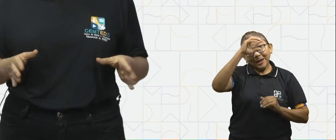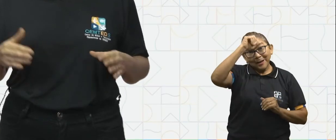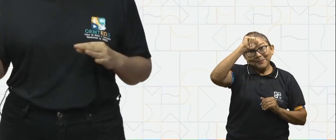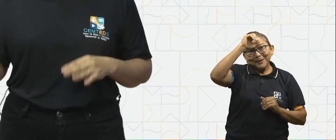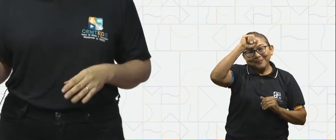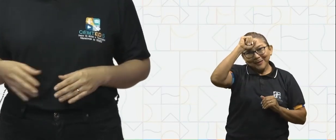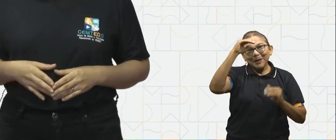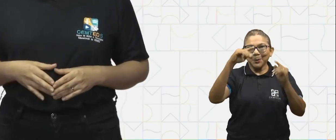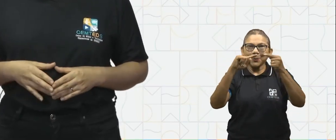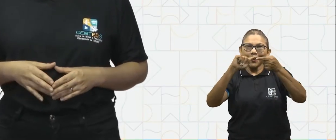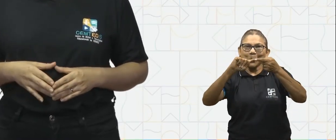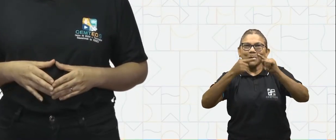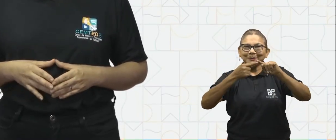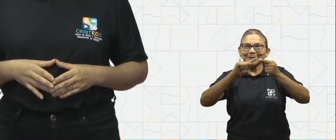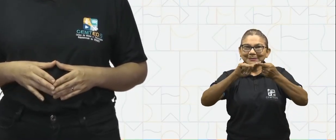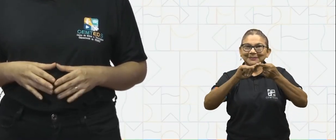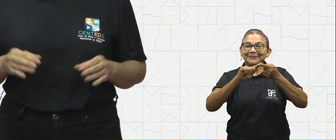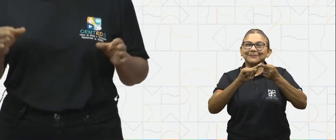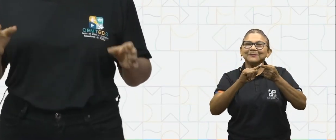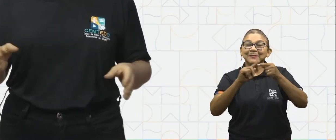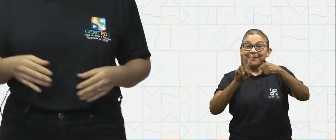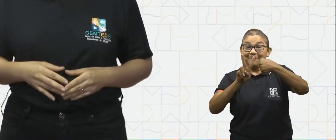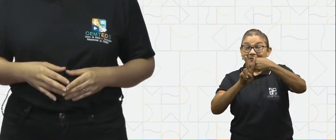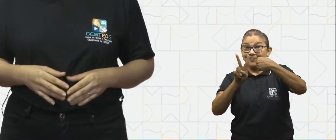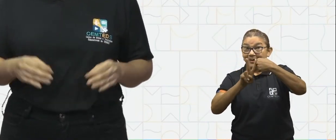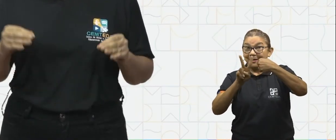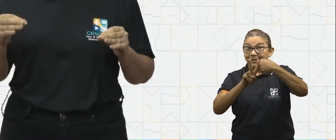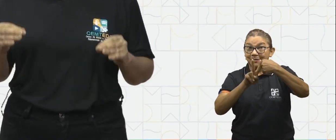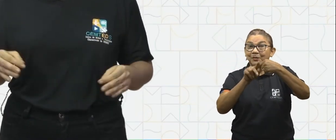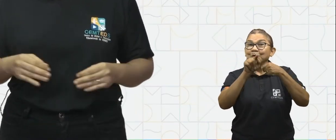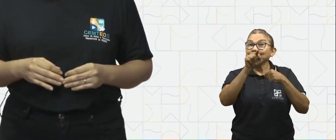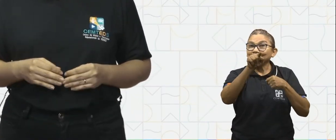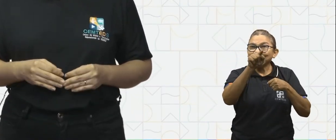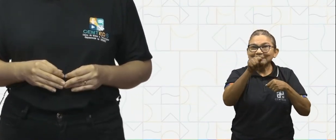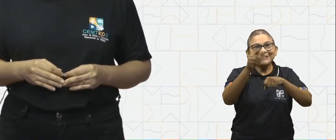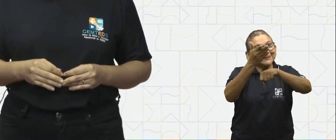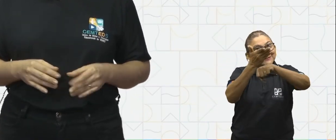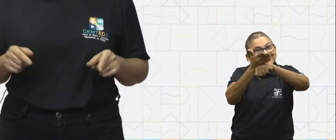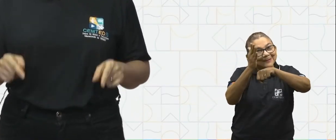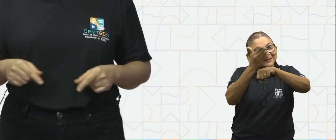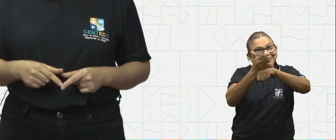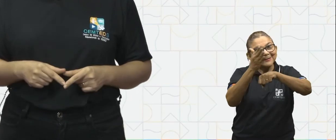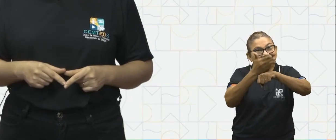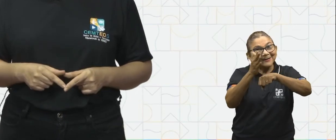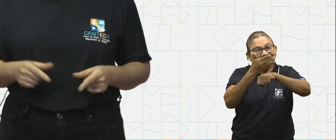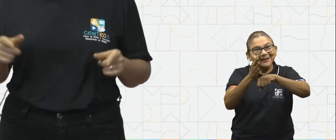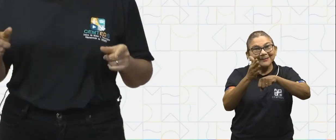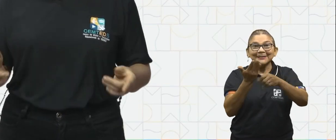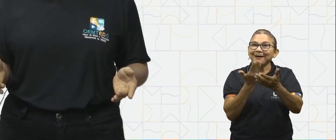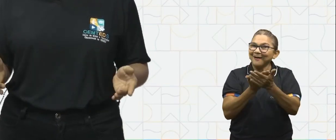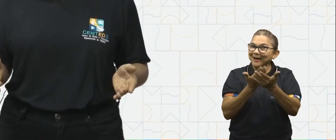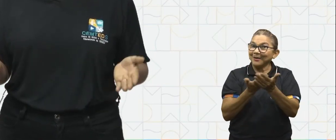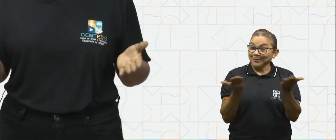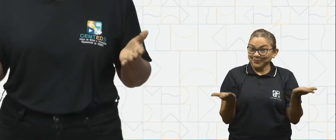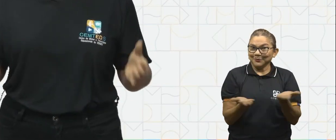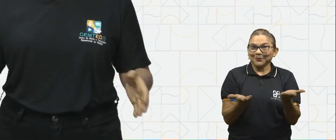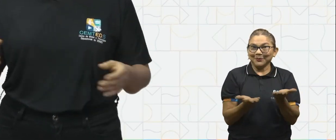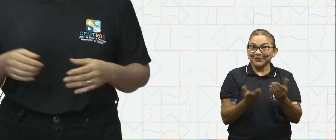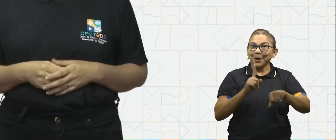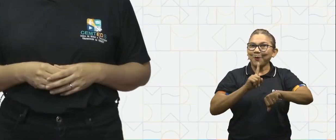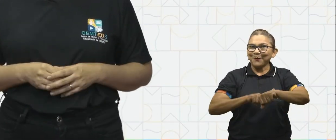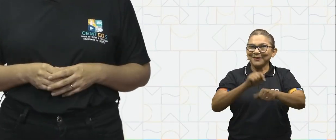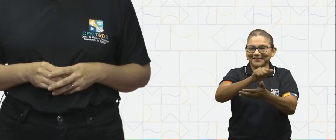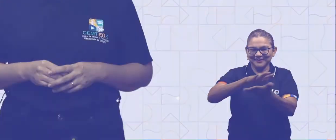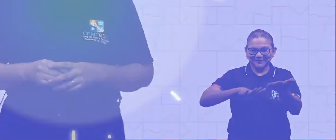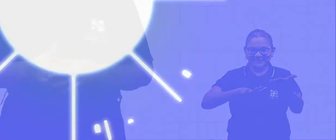ter visto algumas curiosidades por aqui, que tal você exercitar o que aprendeu na aula de hoje? Está na hora